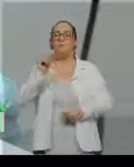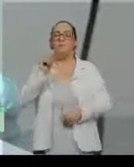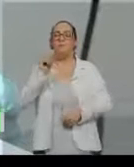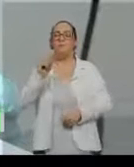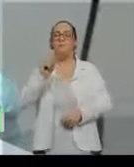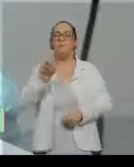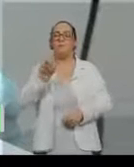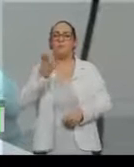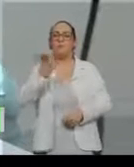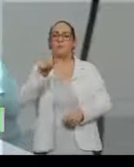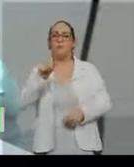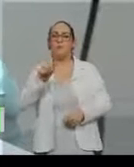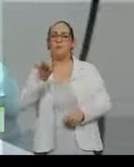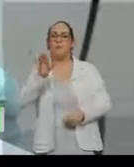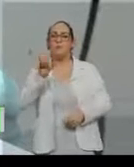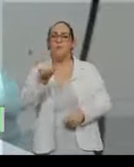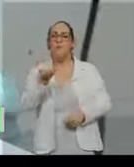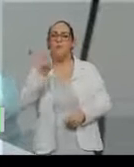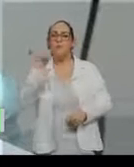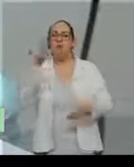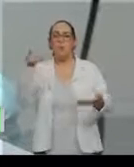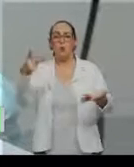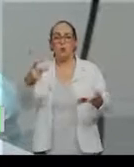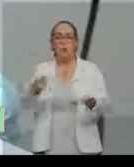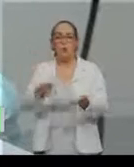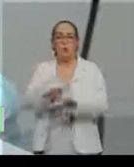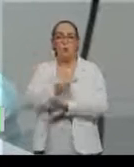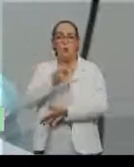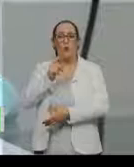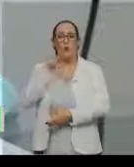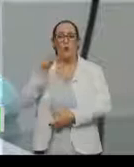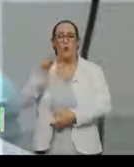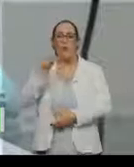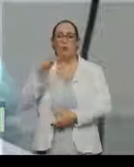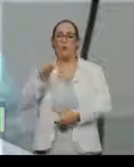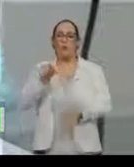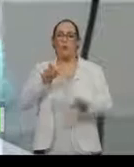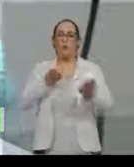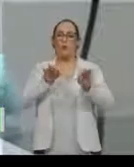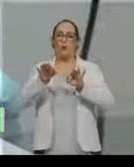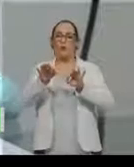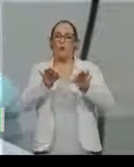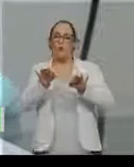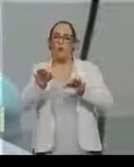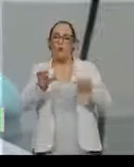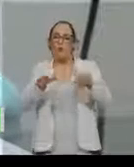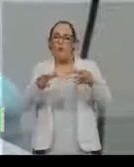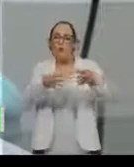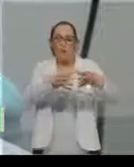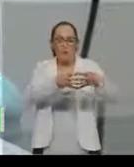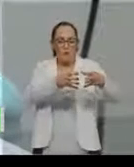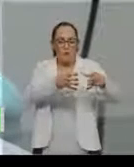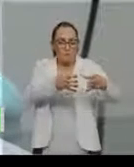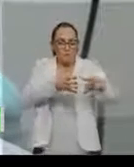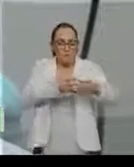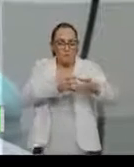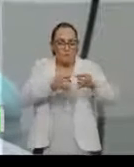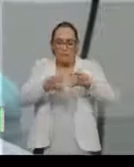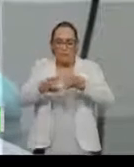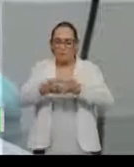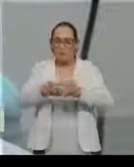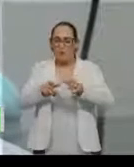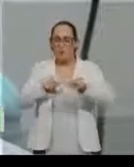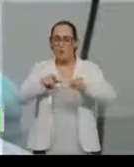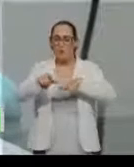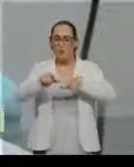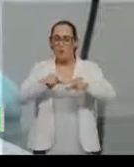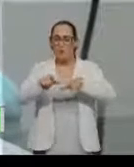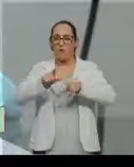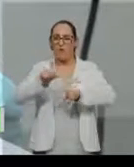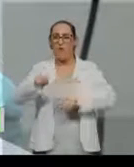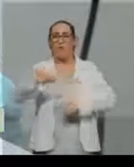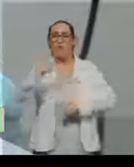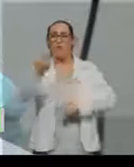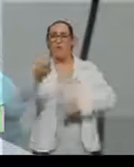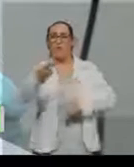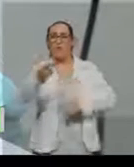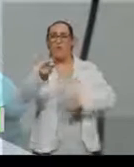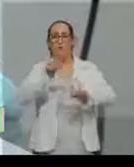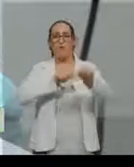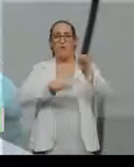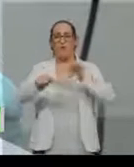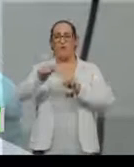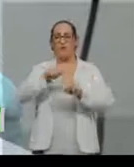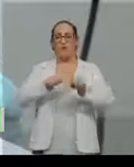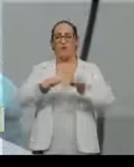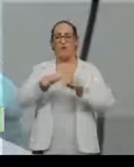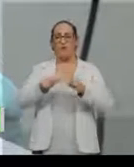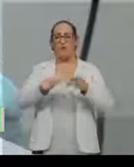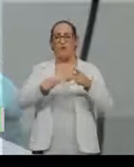essas manifestações, a organização, né, em grupos operários, que mais tarde se tornam um sindicato, eles deixam claro que existem uma